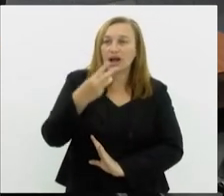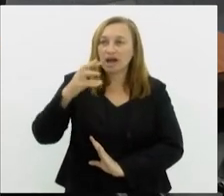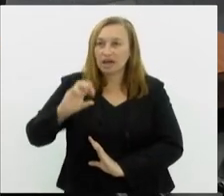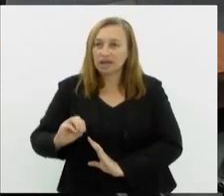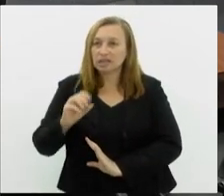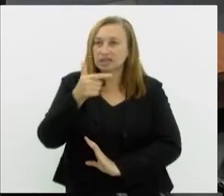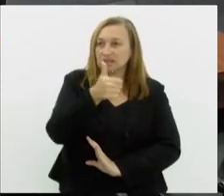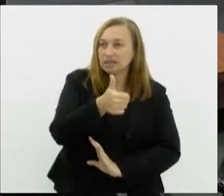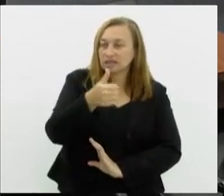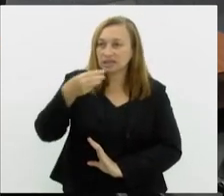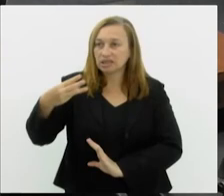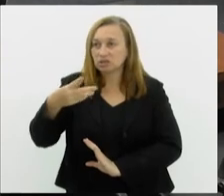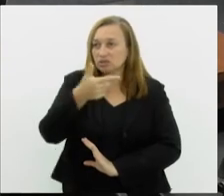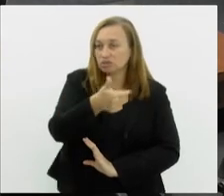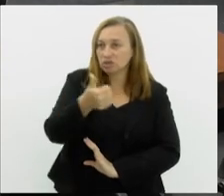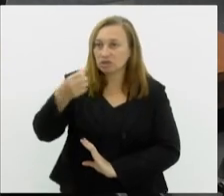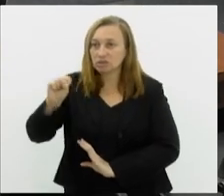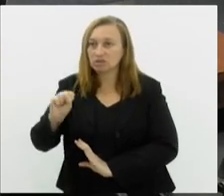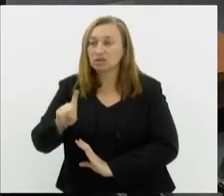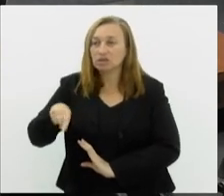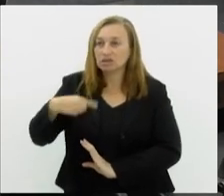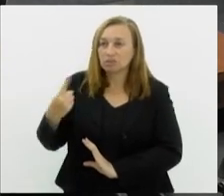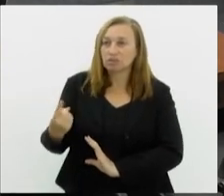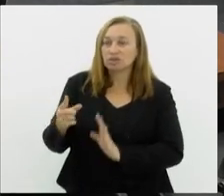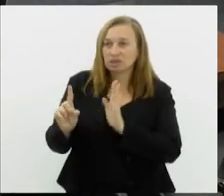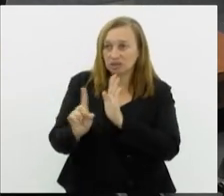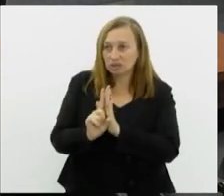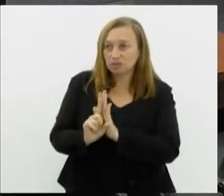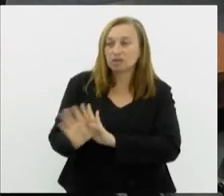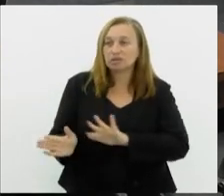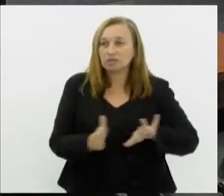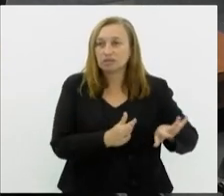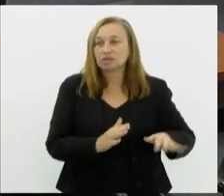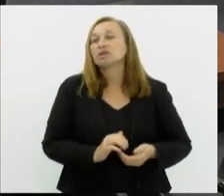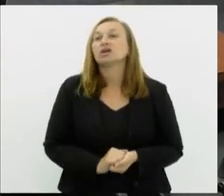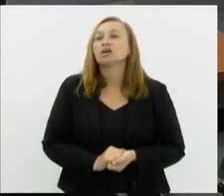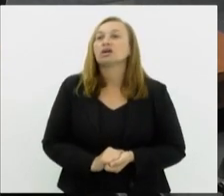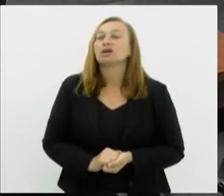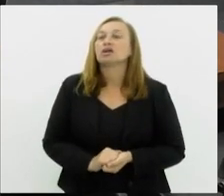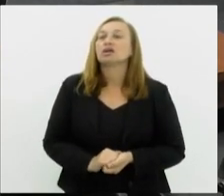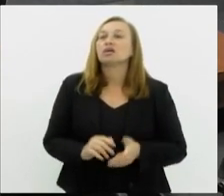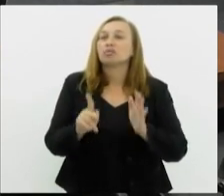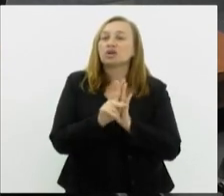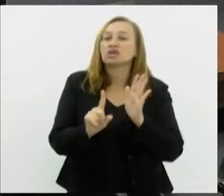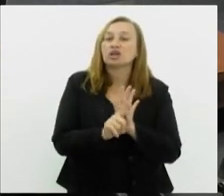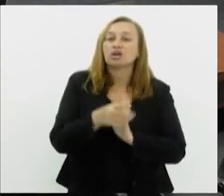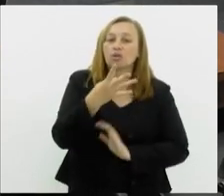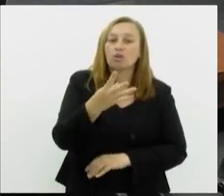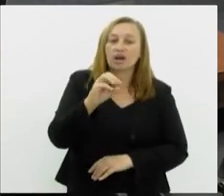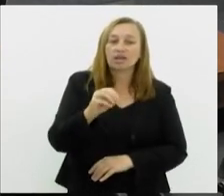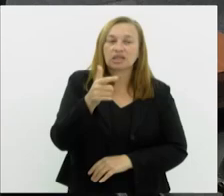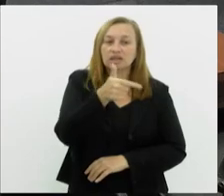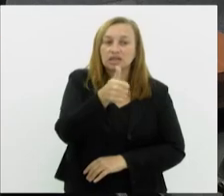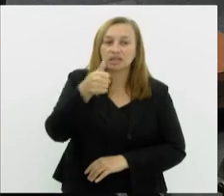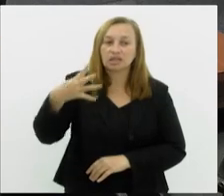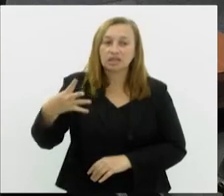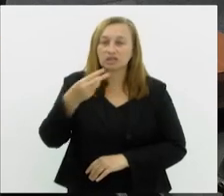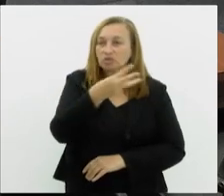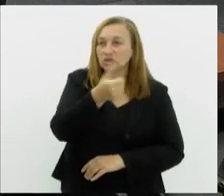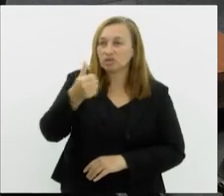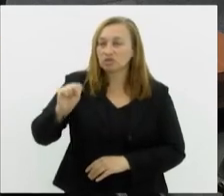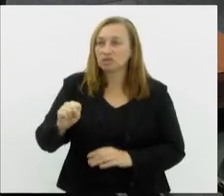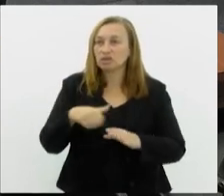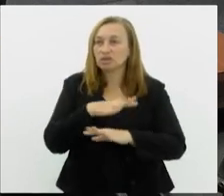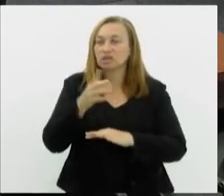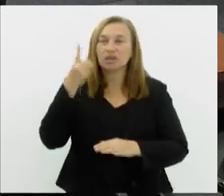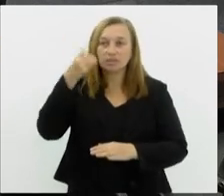43 de 2018. Logo em seguida a leitura, do projeto de lei 4013/2018, o deputado Carlos Mink, senhores